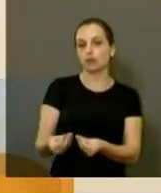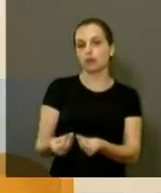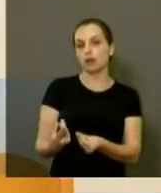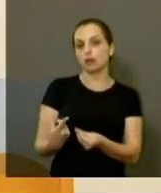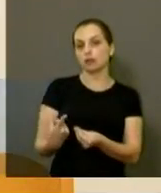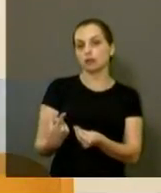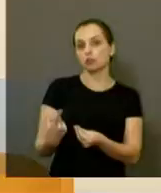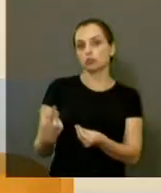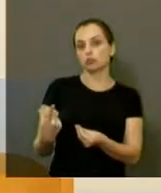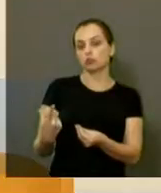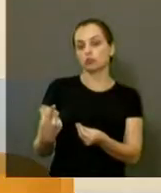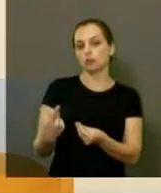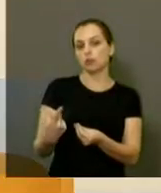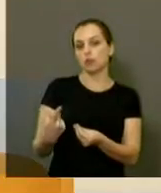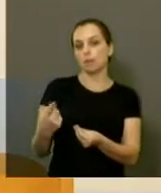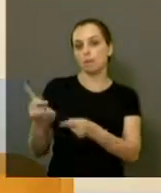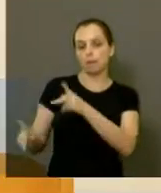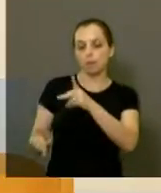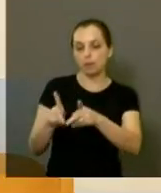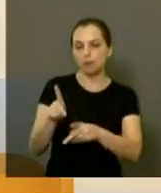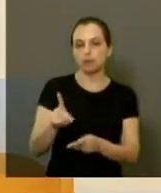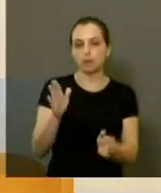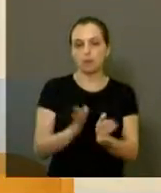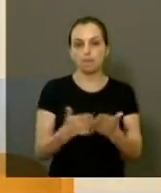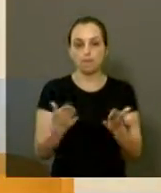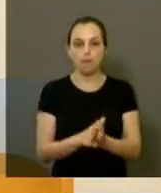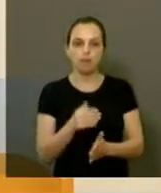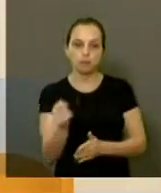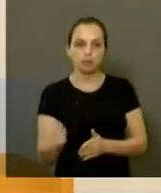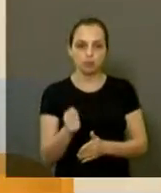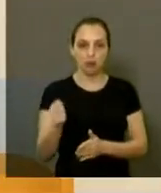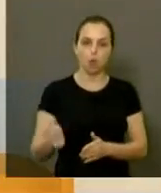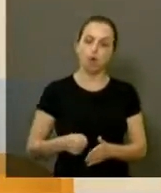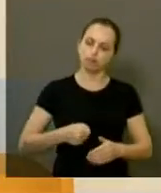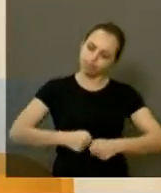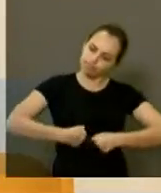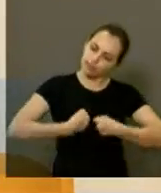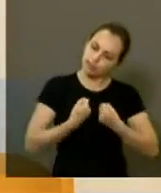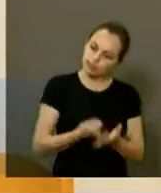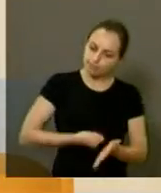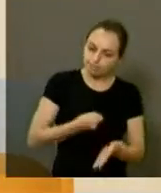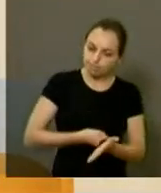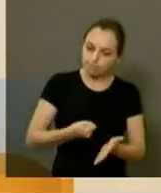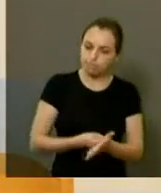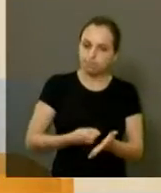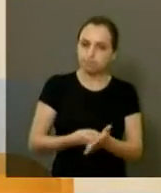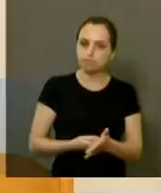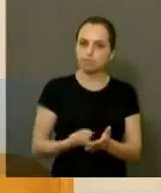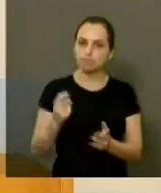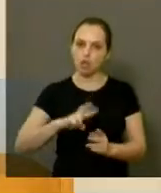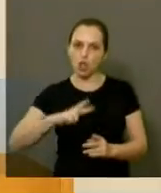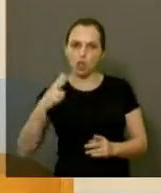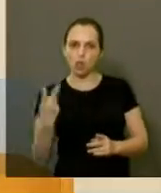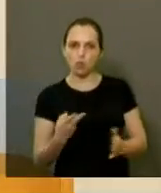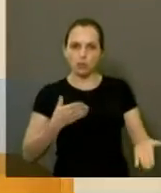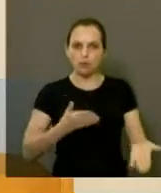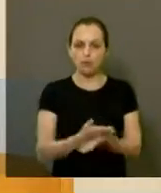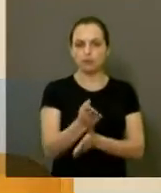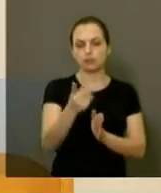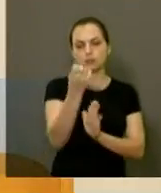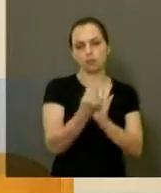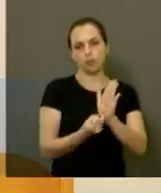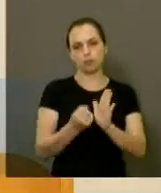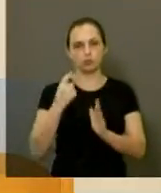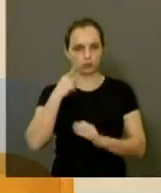nossa cidade. Buscamos nos esforçar nas últimas semanas para impedir a aprovação da taxa do lixo. Com